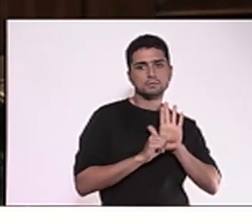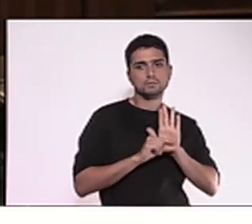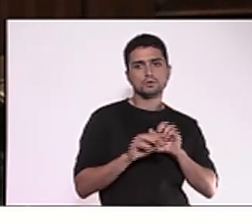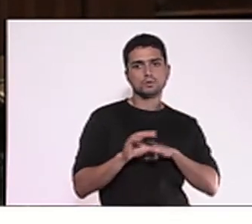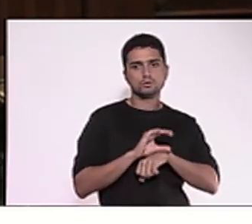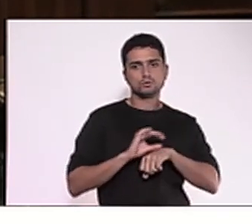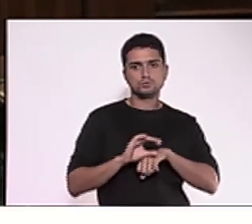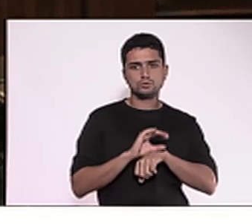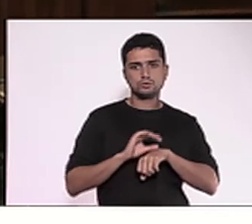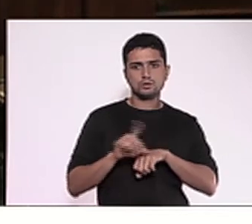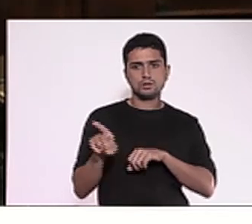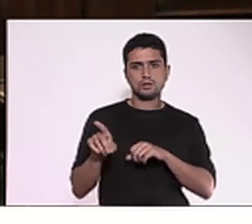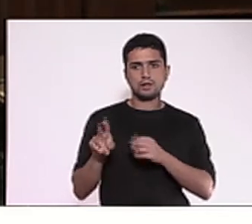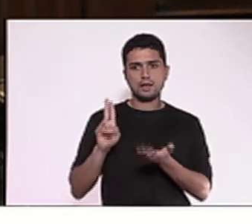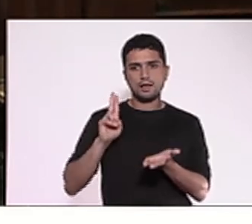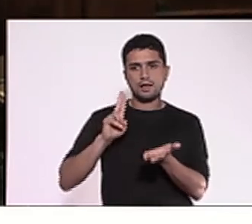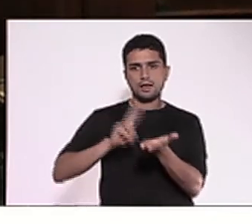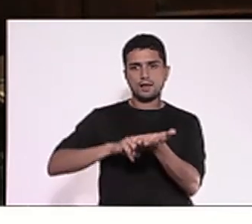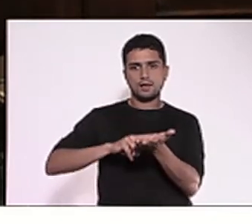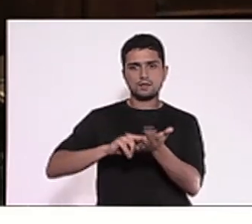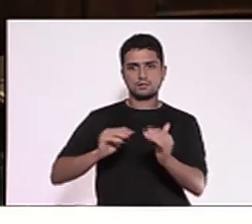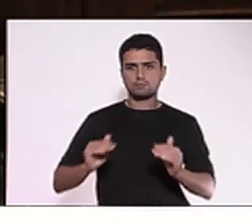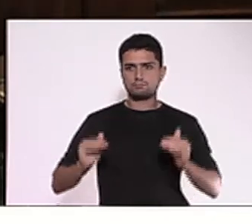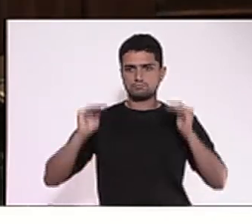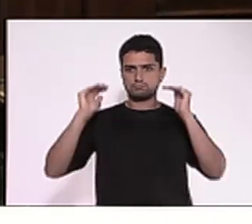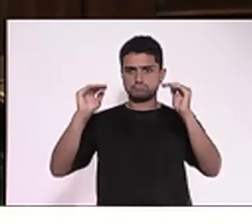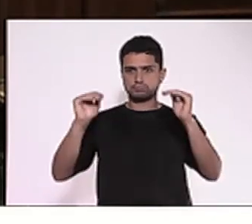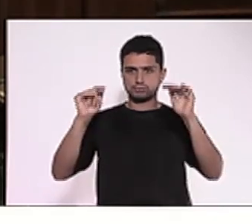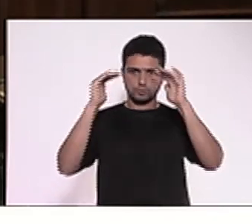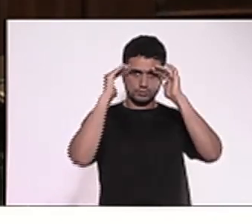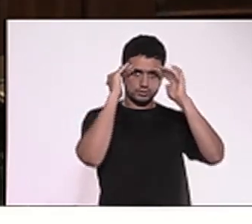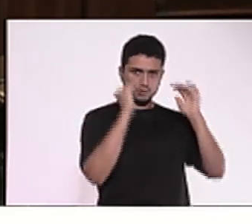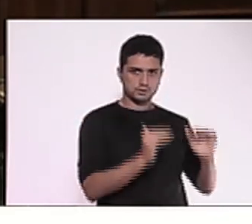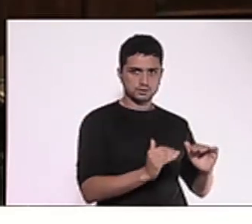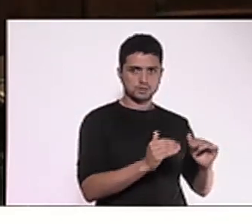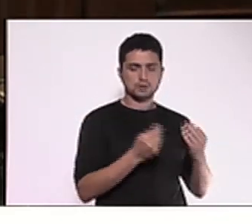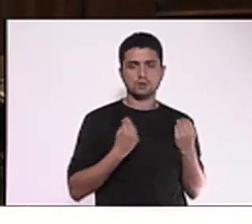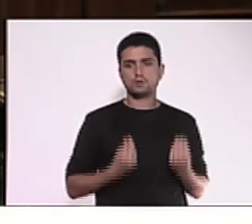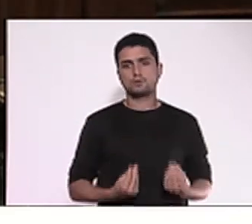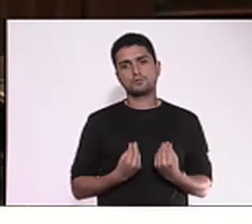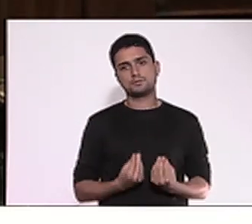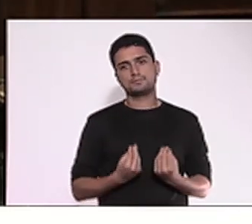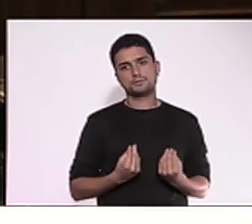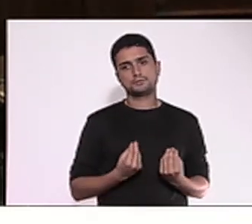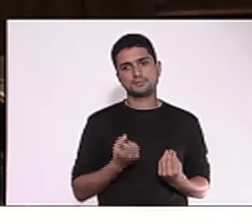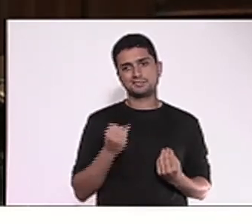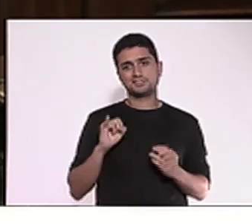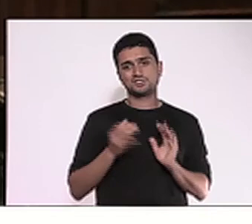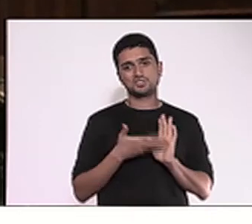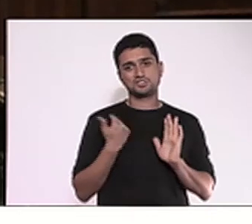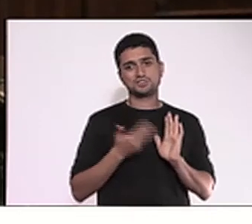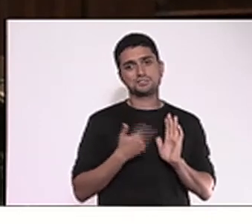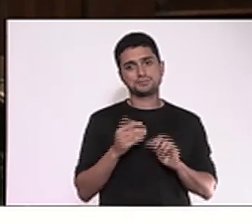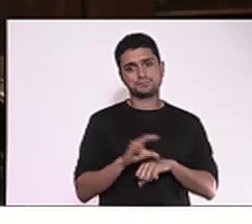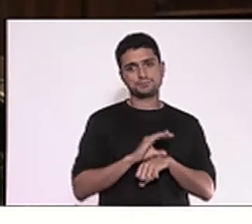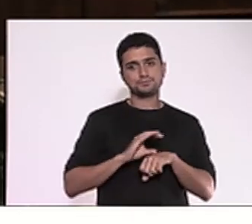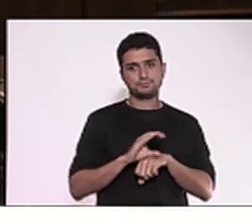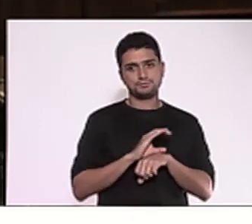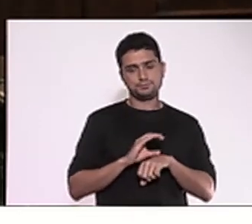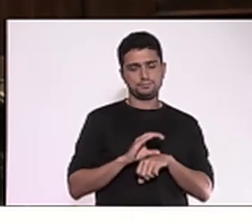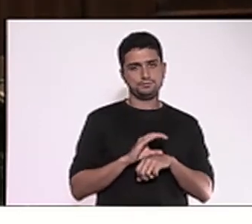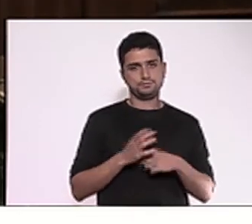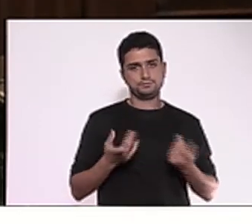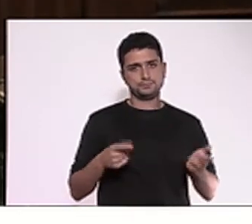fixados na Carta Magna já é difícil assim, assegurar o seu cumprimento, imagine como é que vai ser se não houver